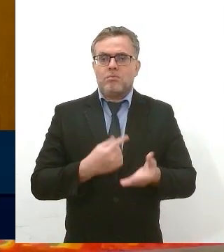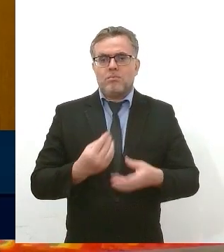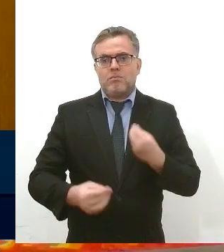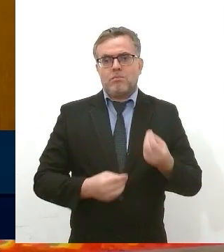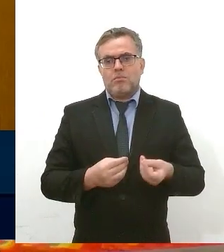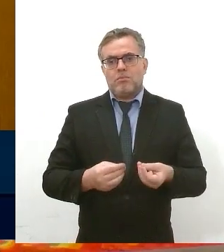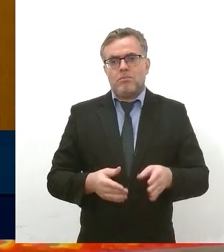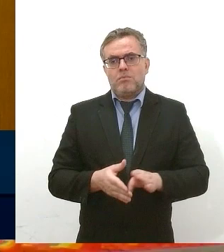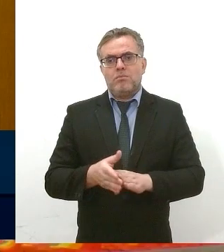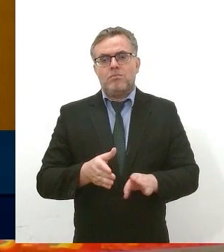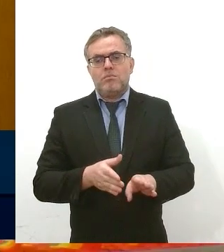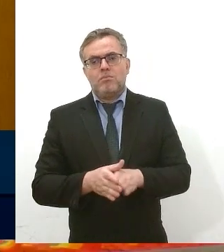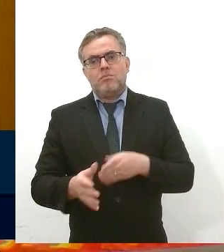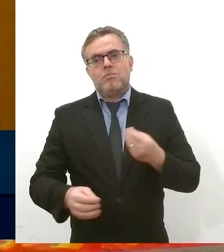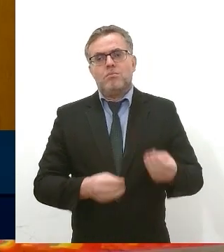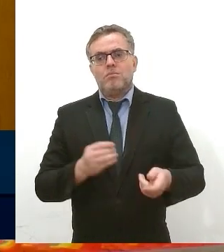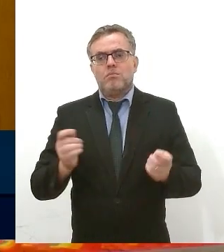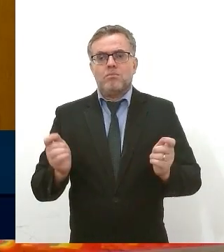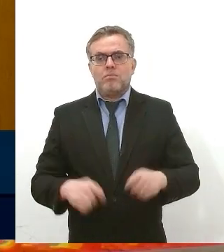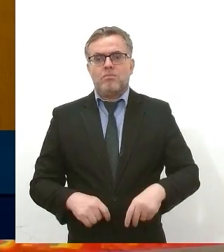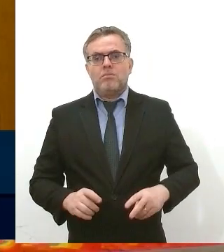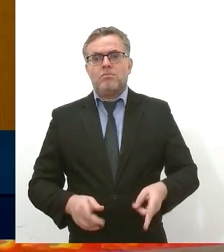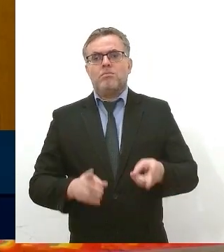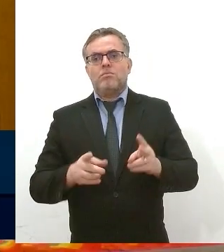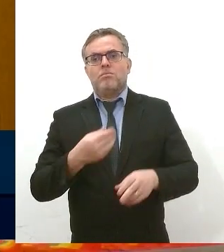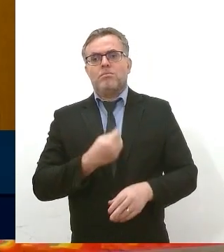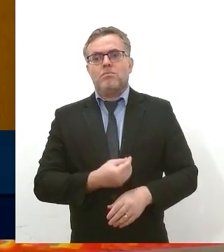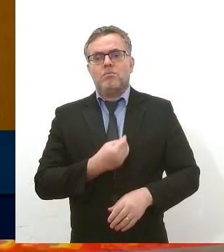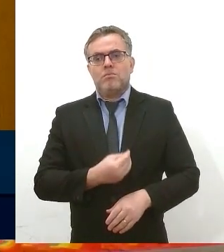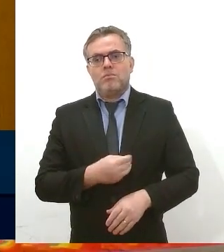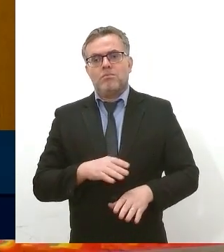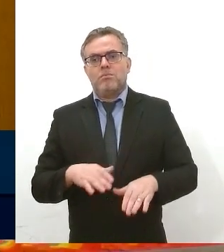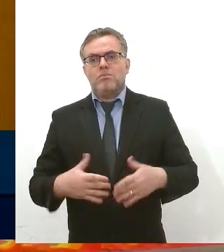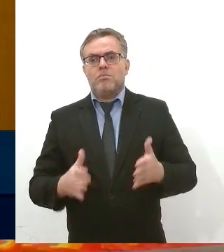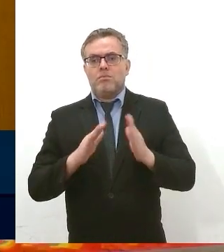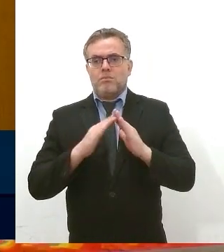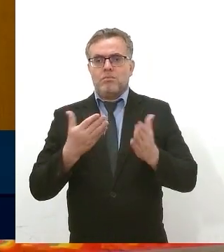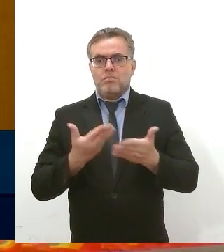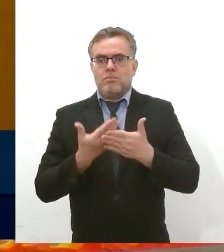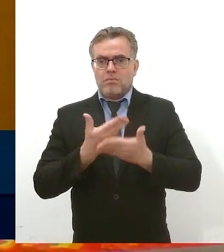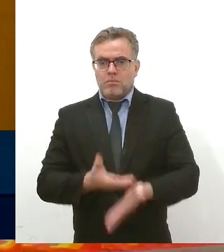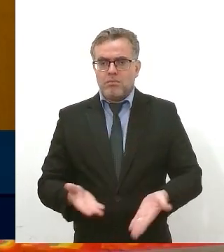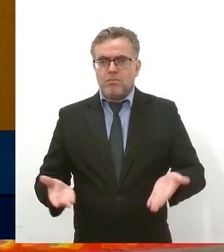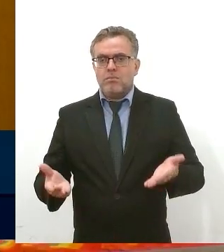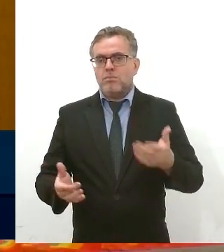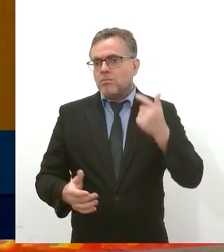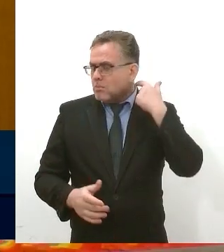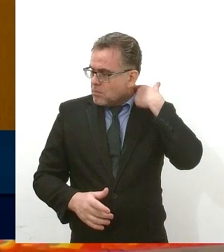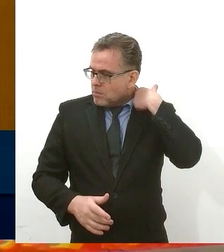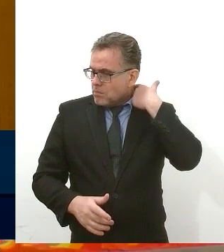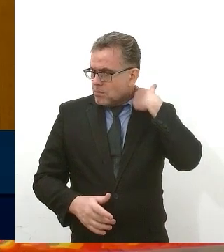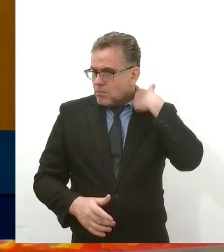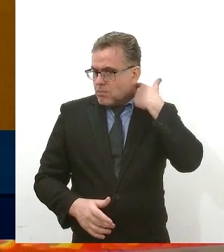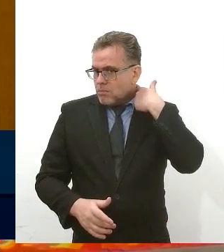a militarização das escolas, né? Porque algumas pessoas acham que militarizar as escolas vai contribuir.